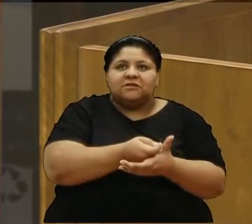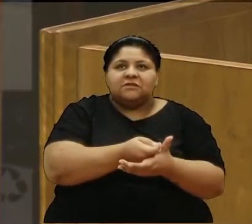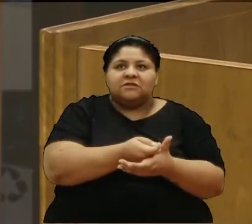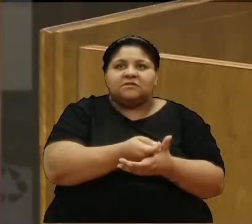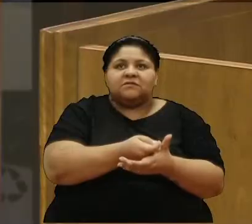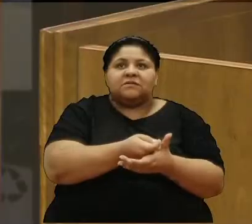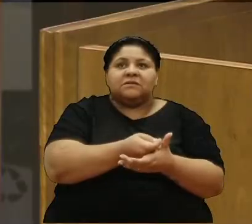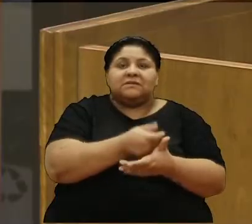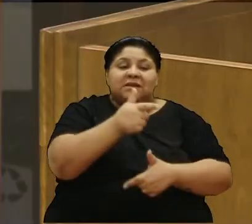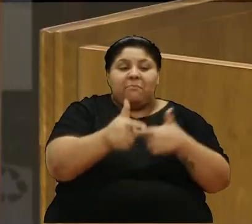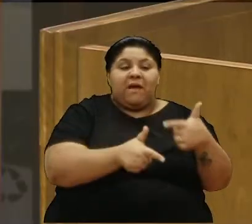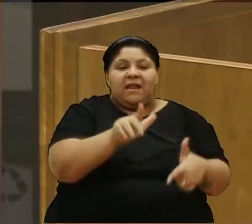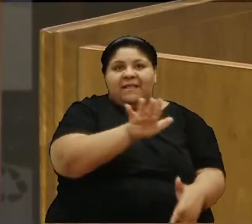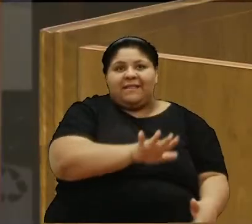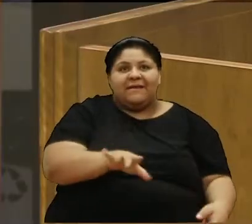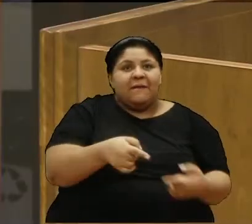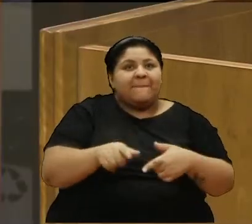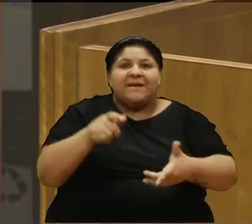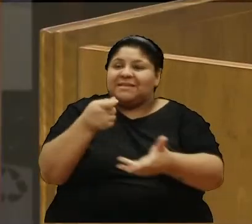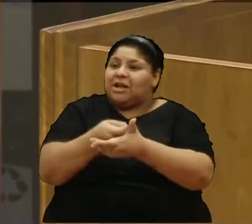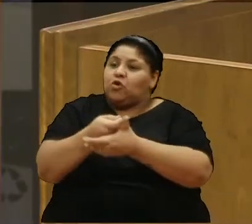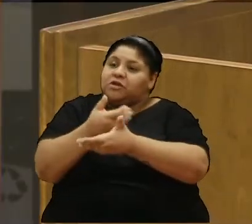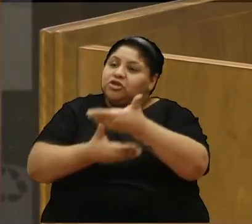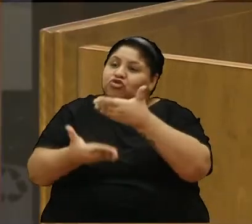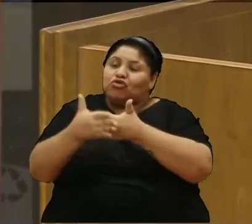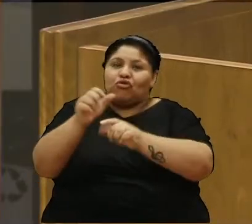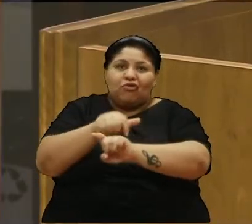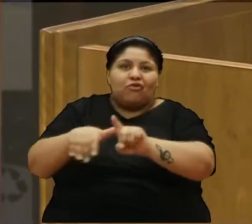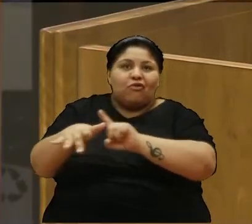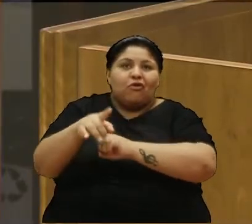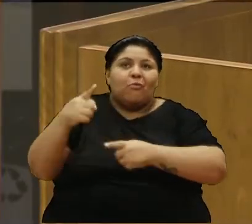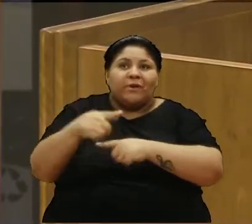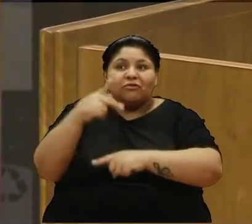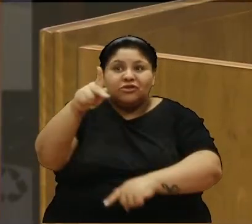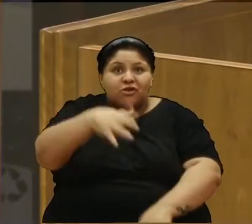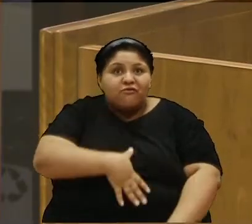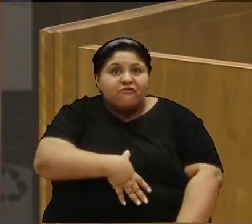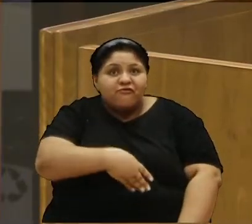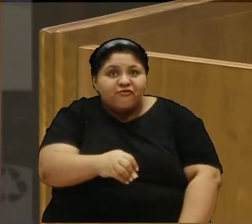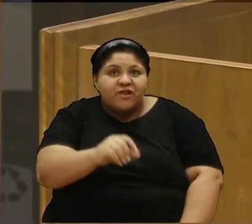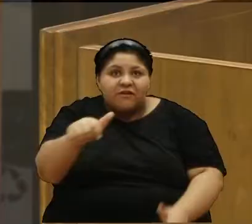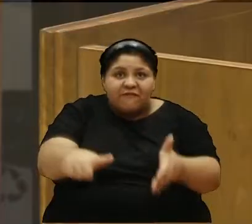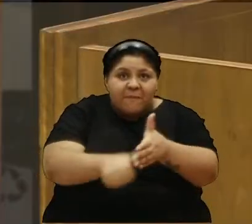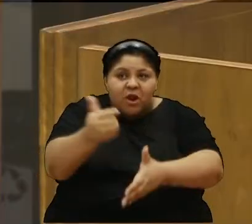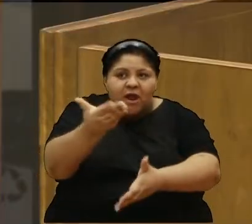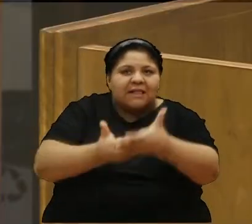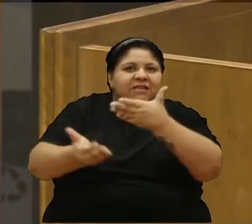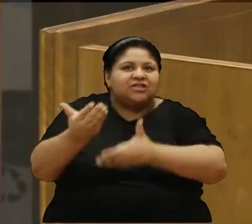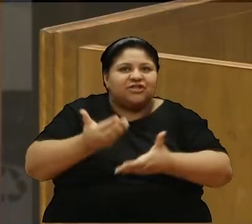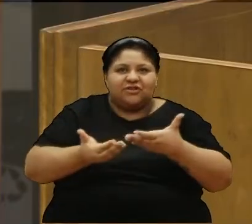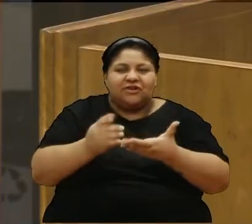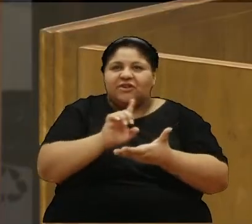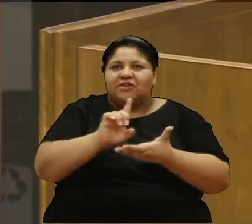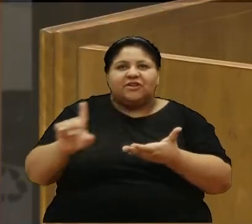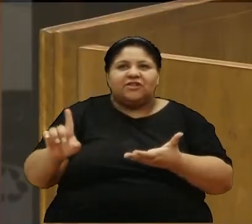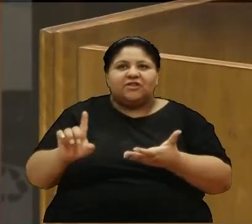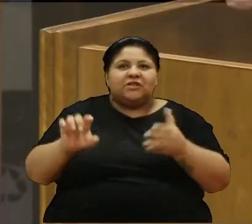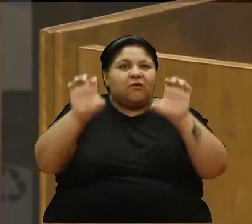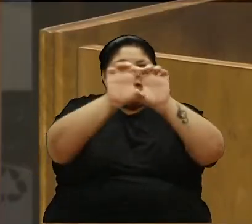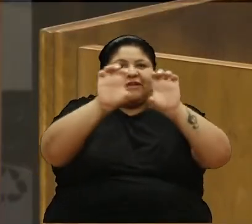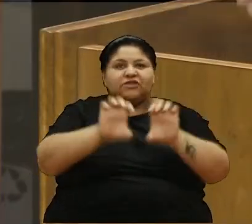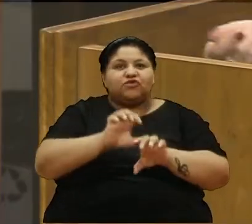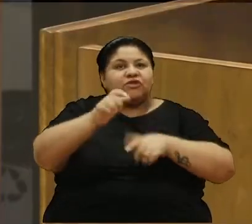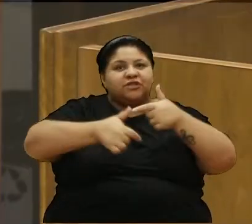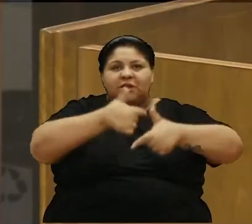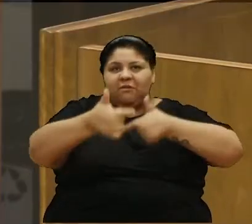na ponta. É a luta de toda a sociedade, porque é o seu filho, a sua filha que vai ser melhor atendido. Não é as condições só de